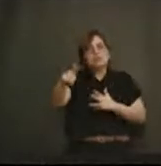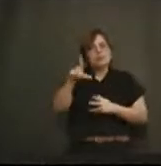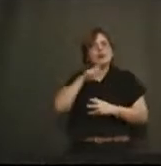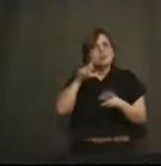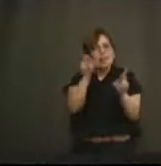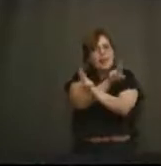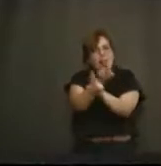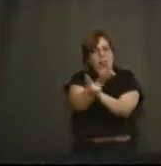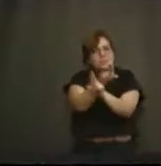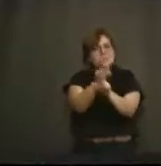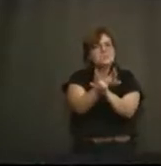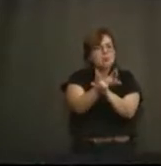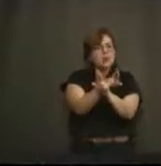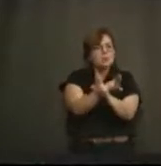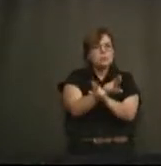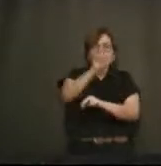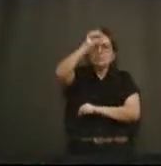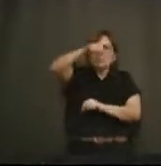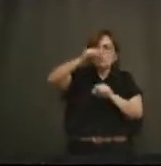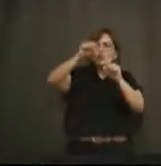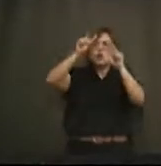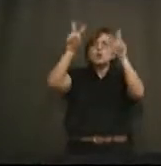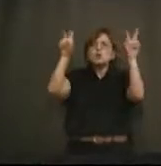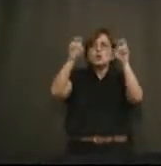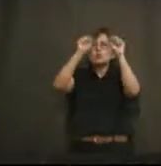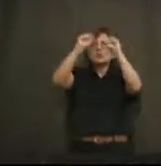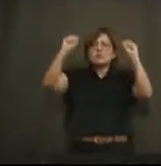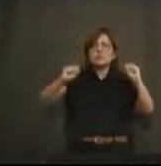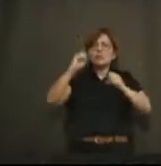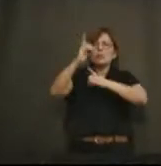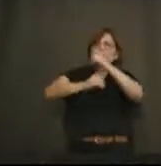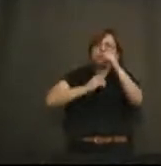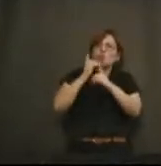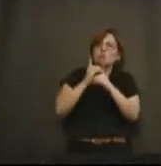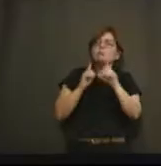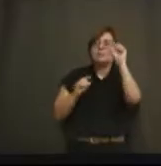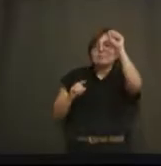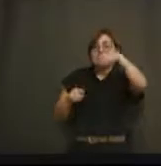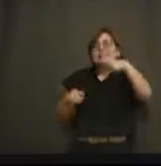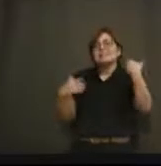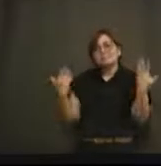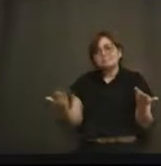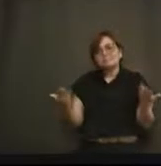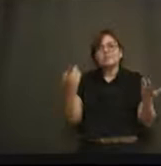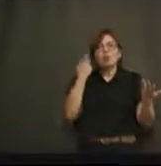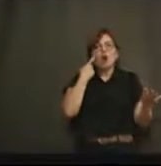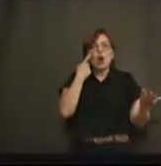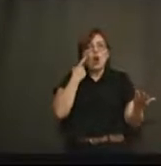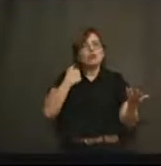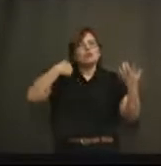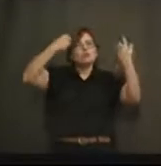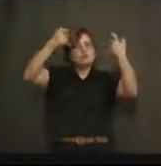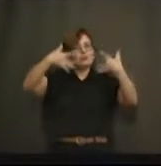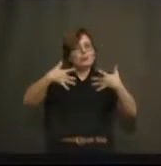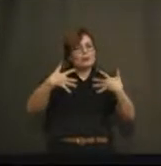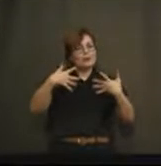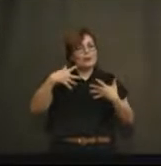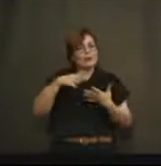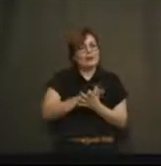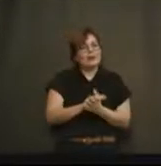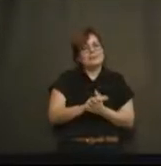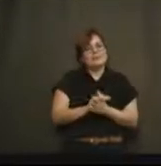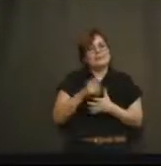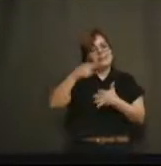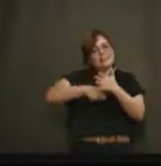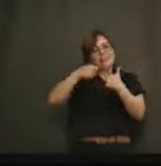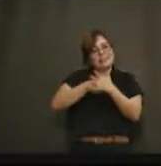Que foi em sistemas dinâmicos, né? Então, vou contar a historinha, vou tentar ser breve.